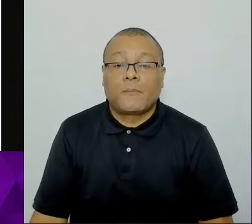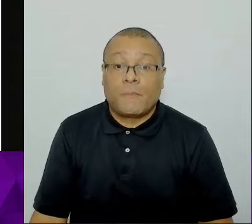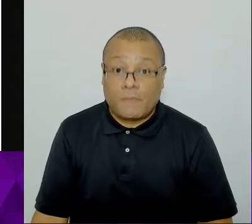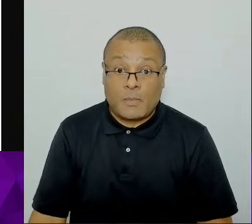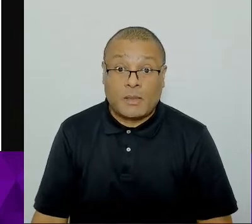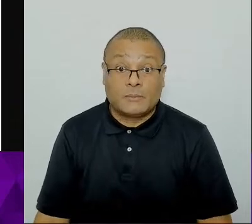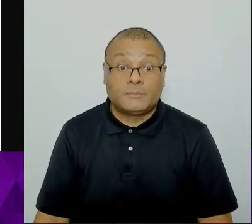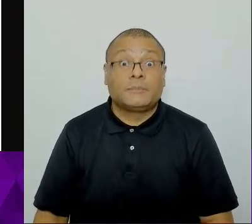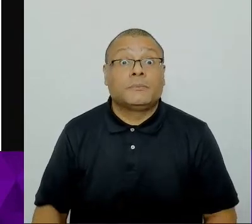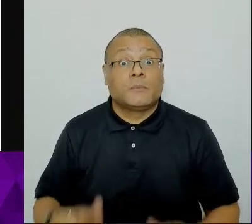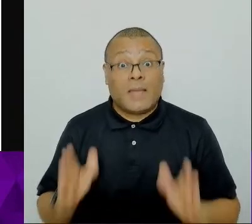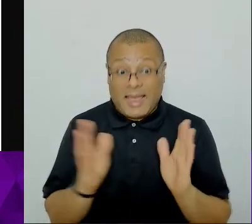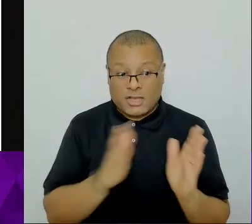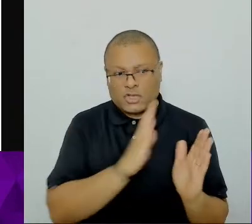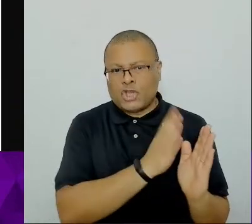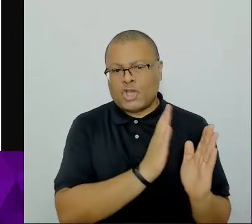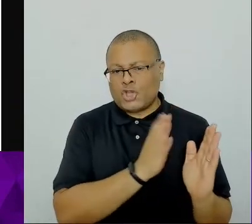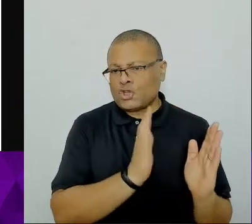de